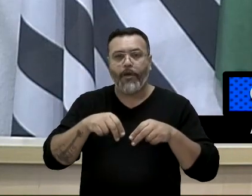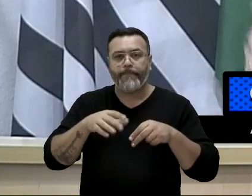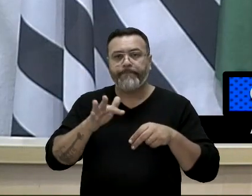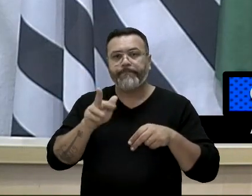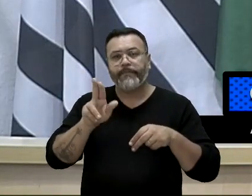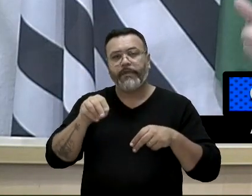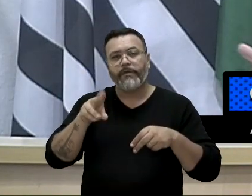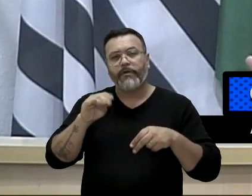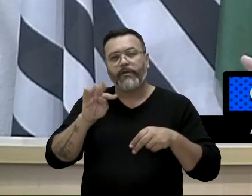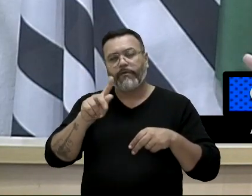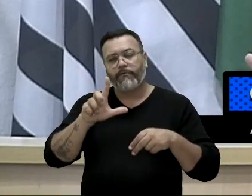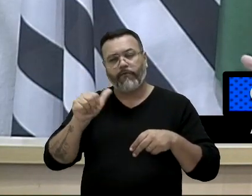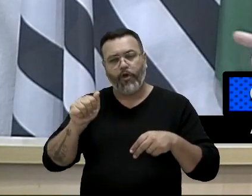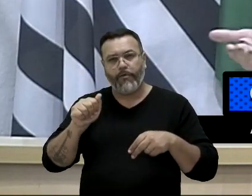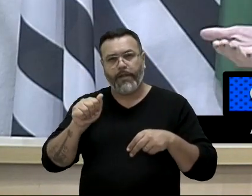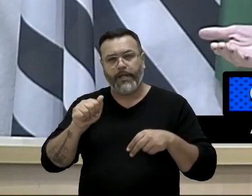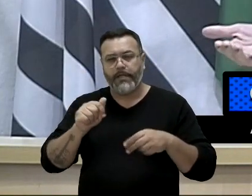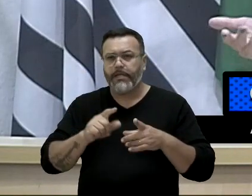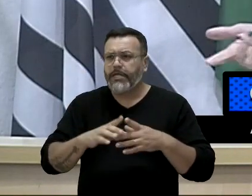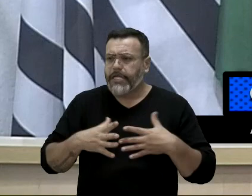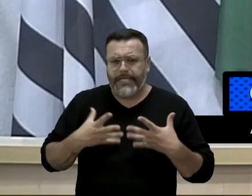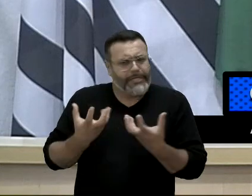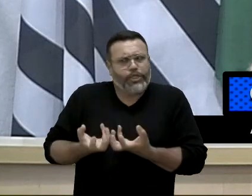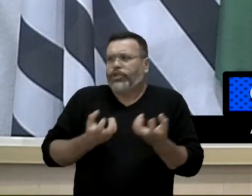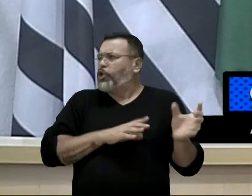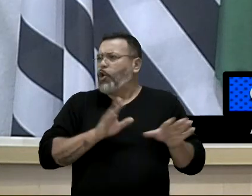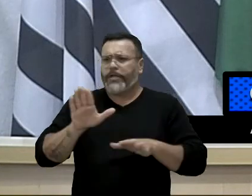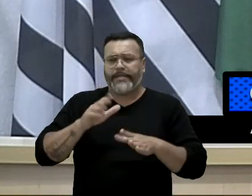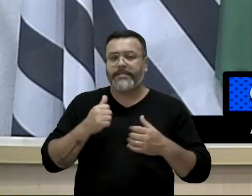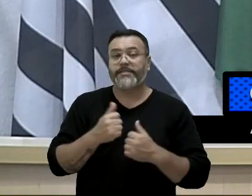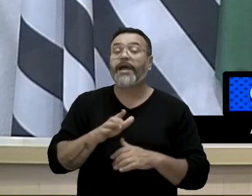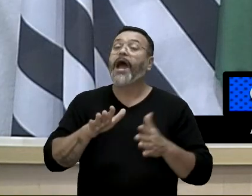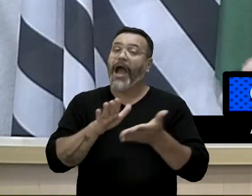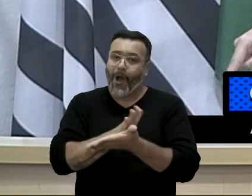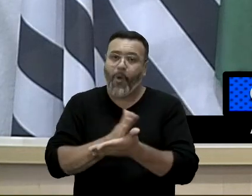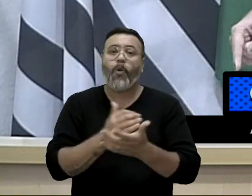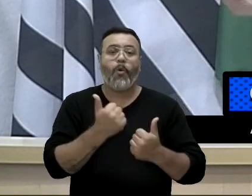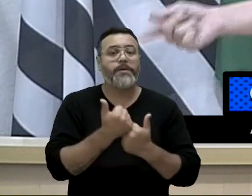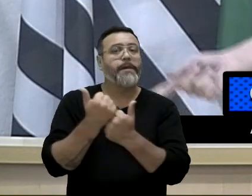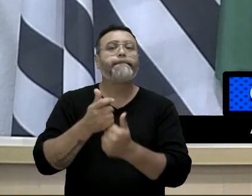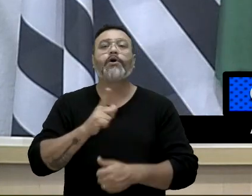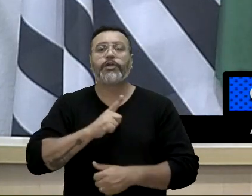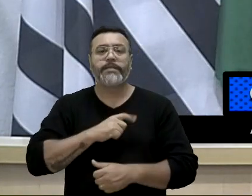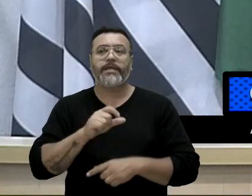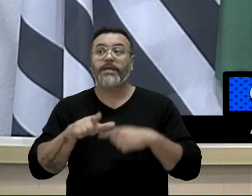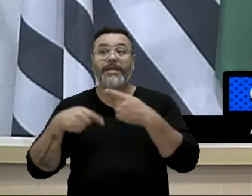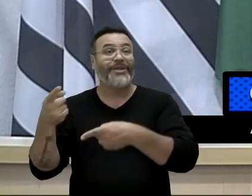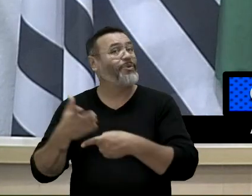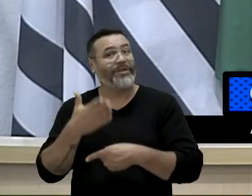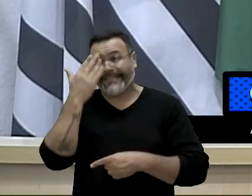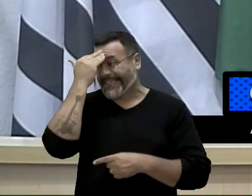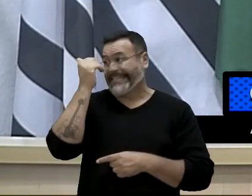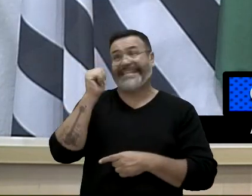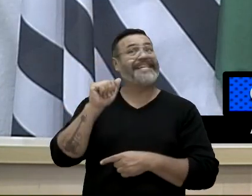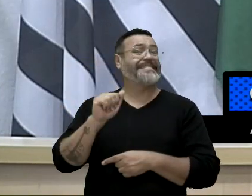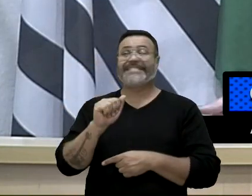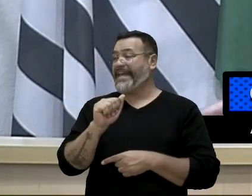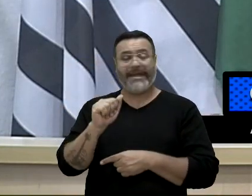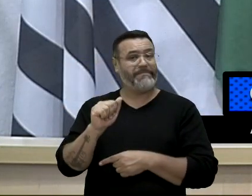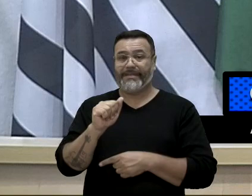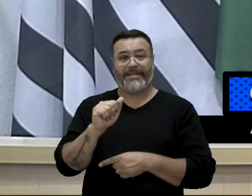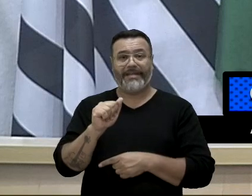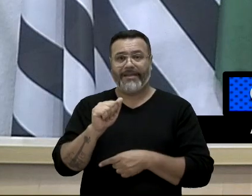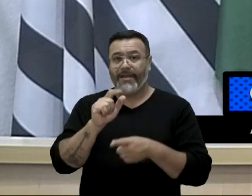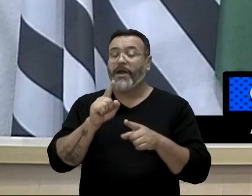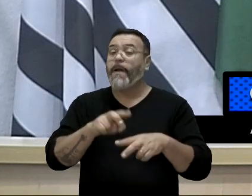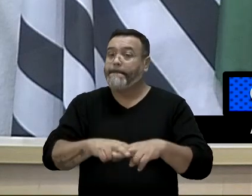consegui, eu tive ajuda e tive apoio. Tem muitas que não têm, tem muitas que não sabem o quanto que podem ser ajudadas. Então, a rede é